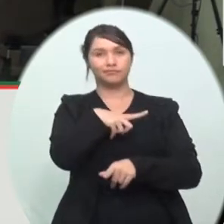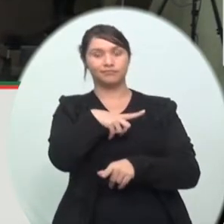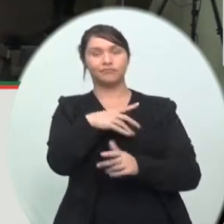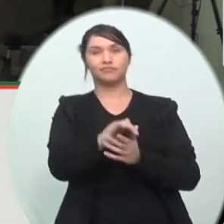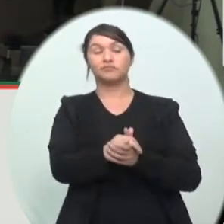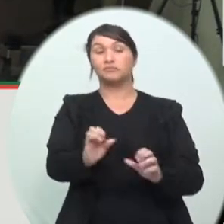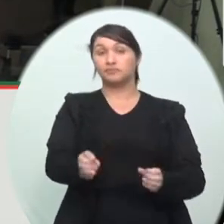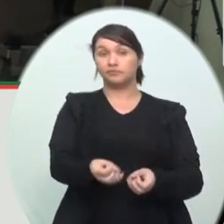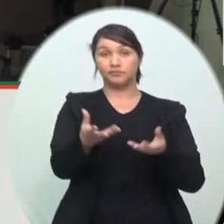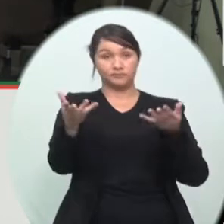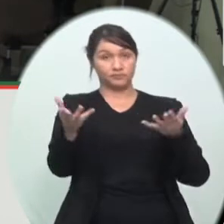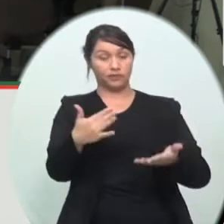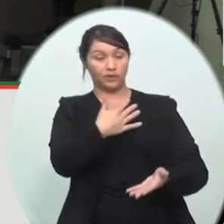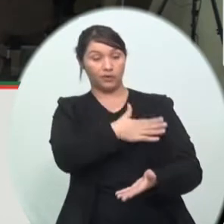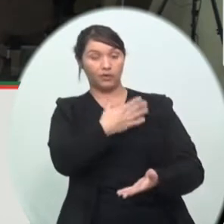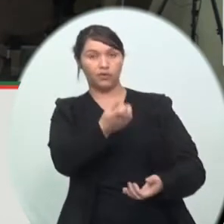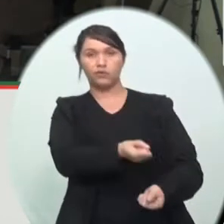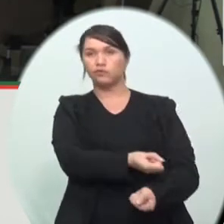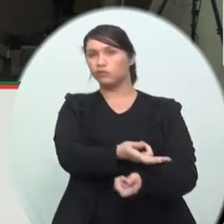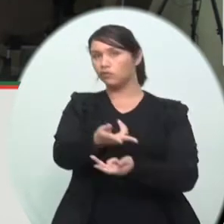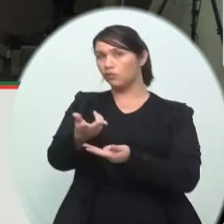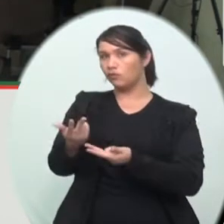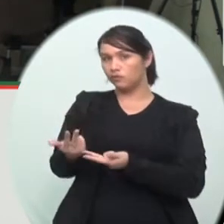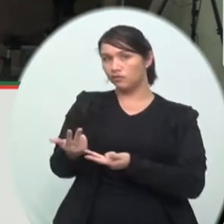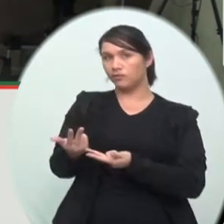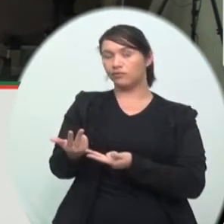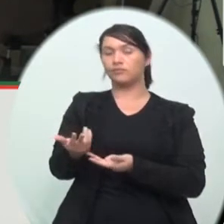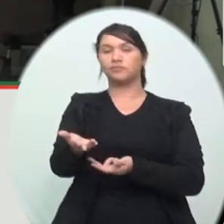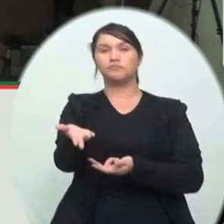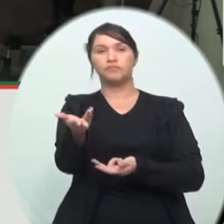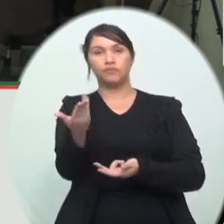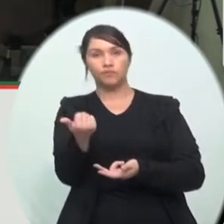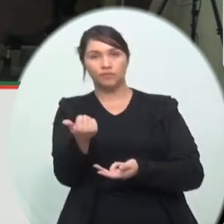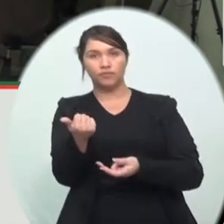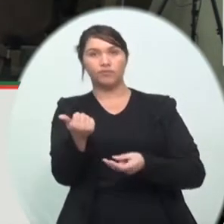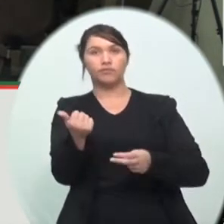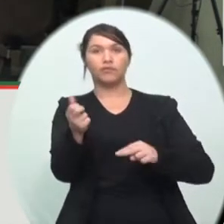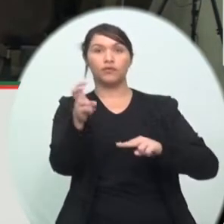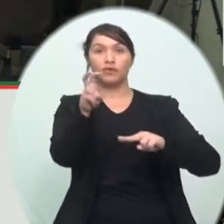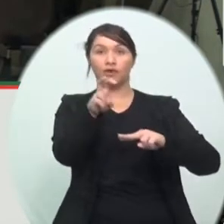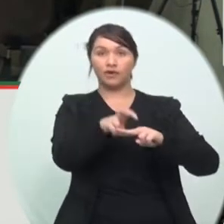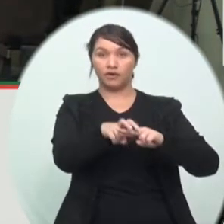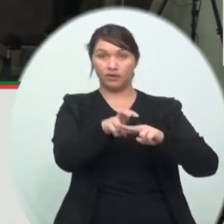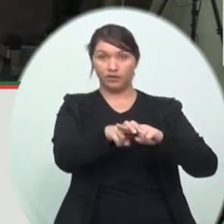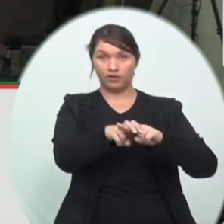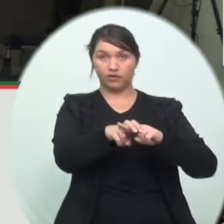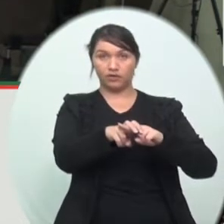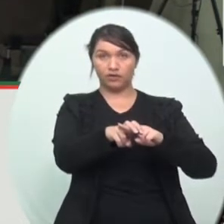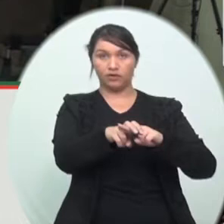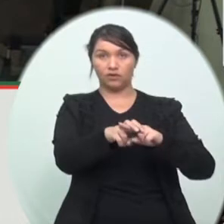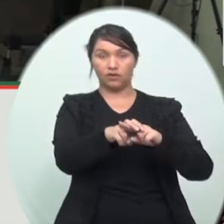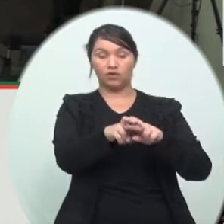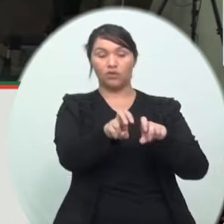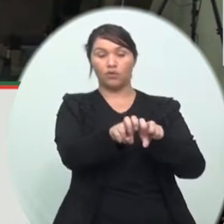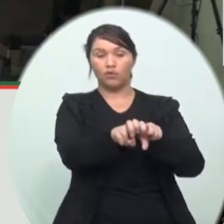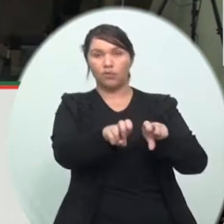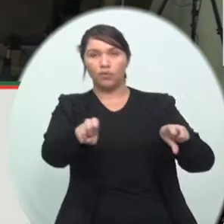Desta forma, gostaríamos de convidá-los para que adentrem o plenário e tomem assento na mesa diretora.